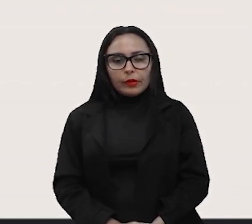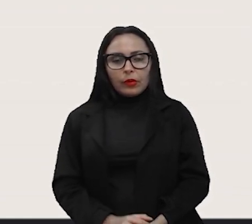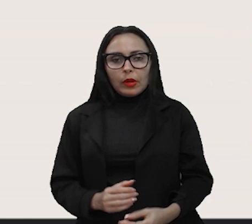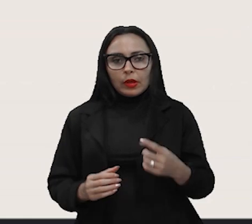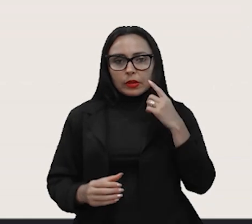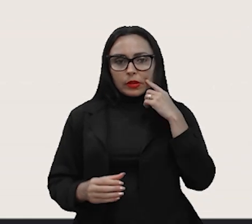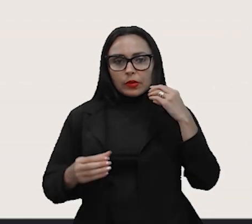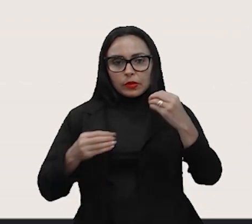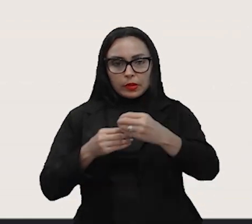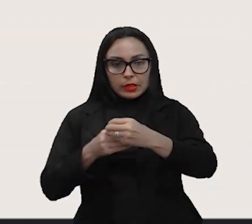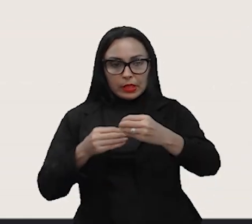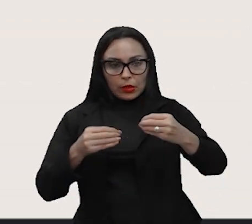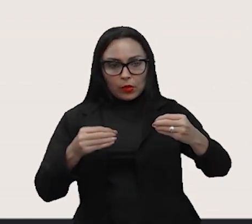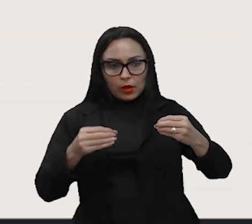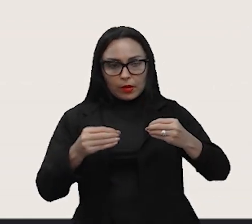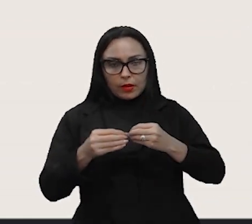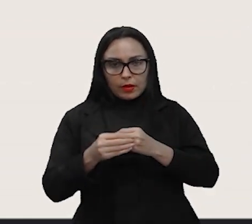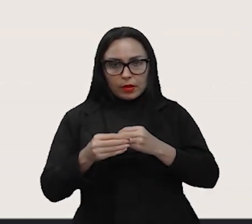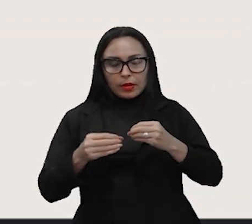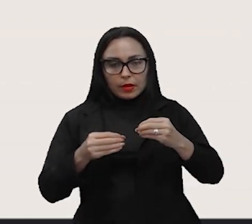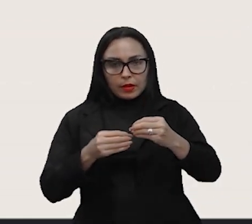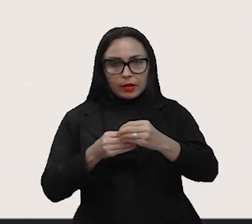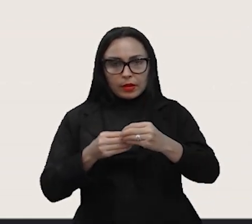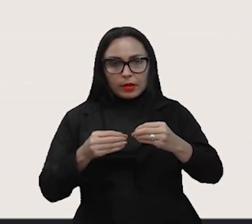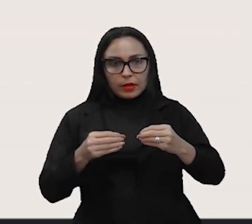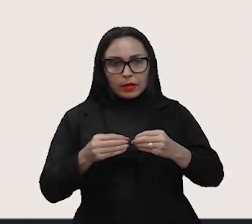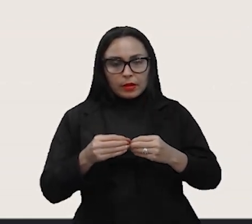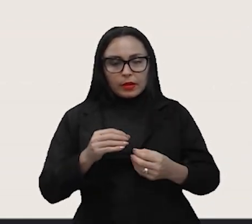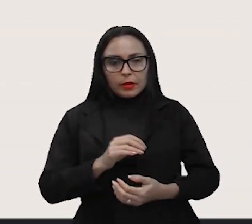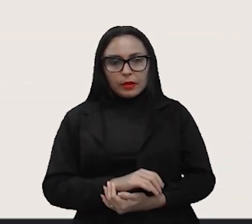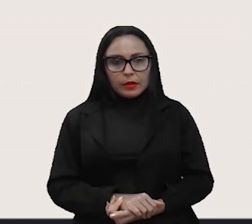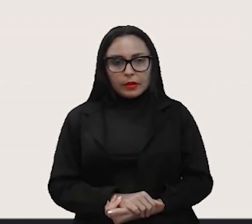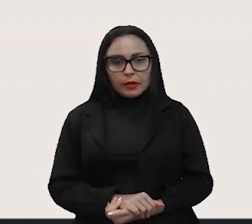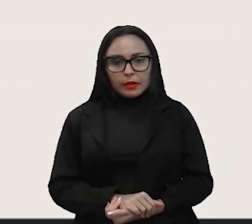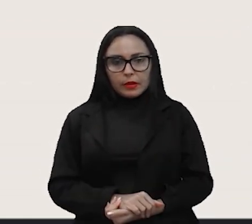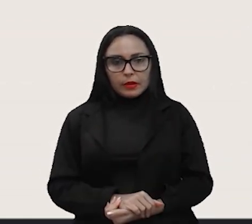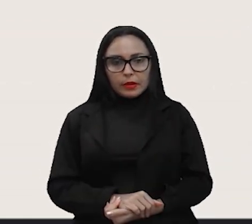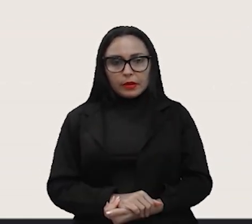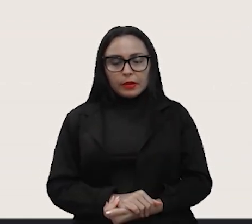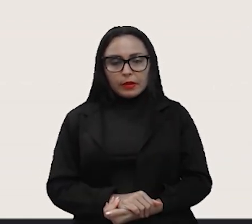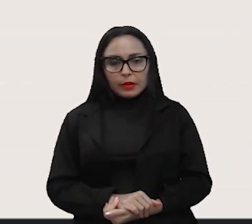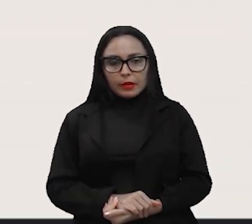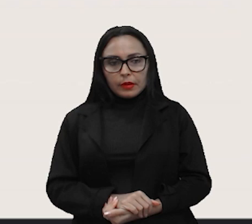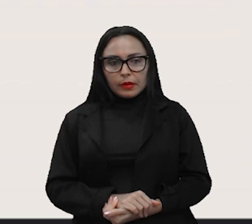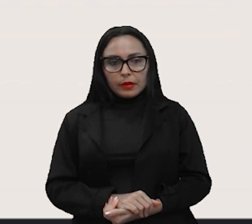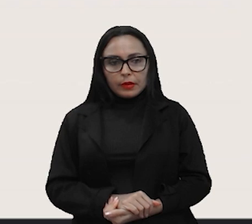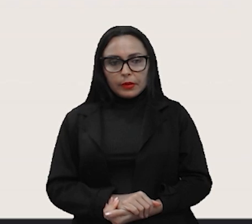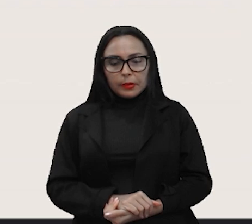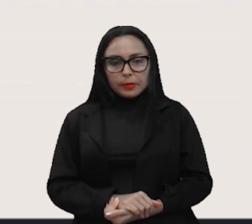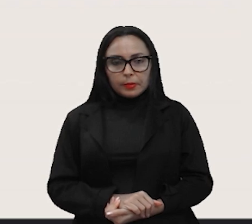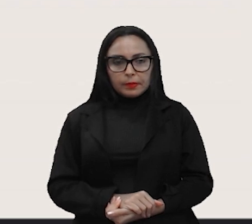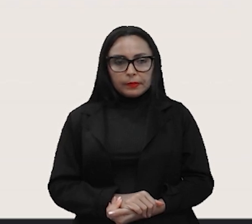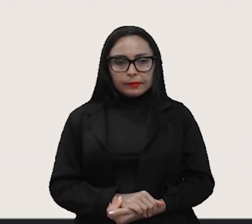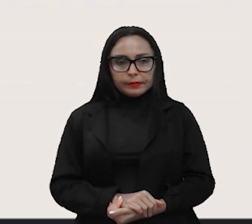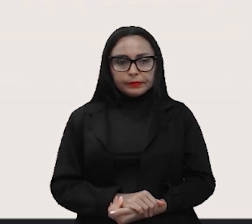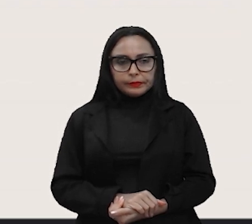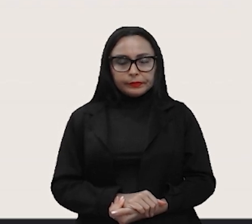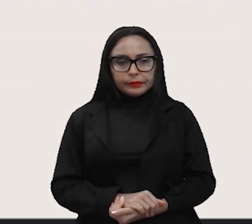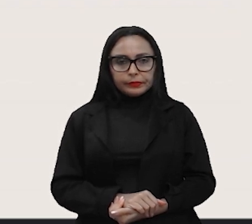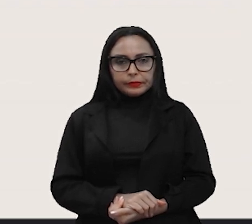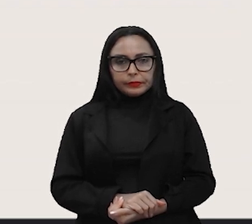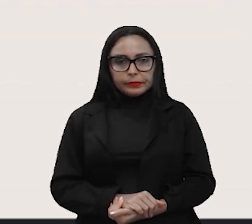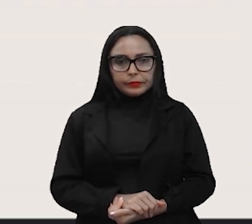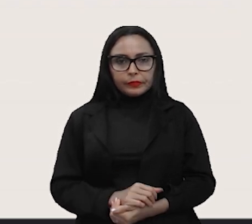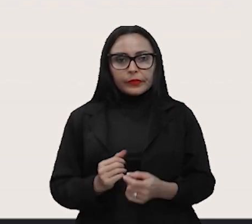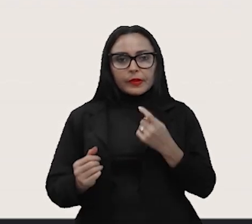ele vai colocar a célula e ele vai colocar o sangue para tu entender esse mecanismo. Aí a